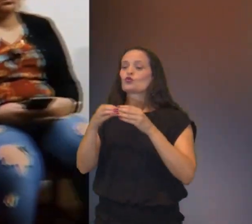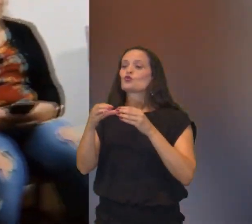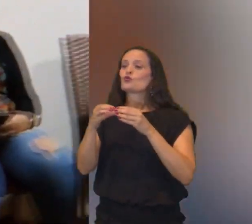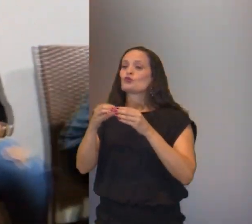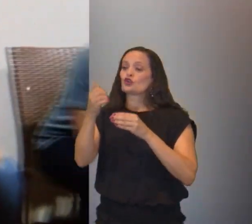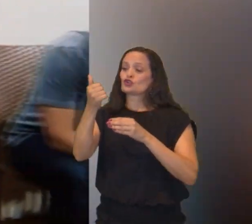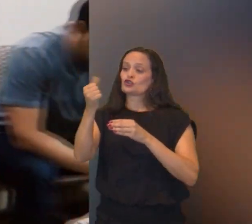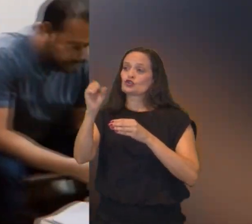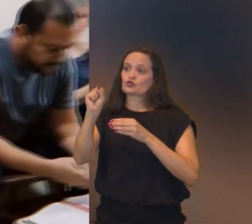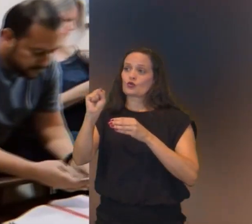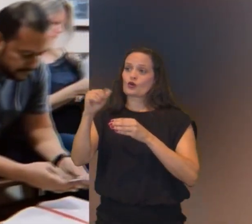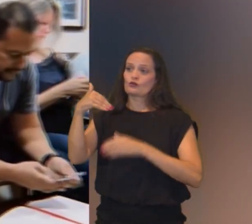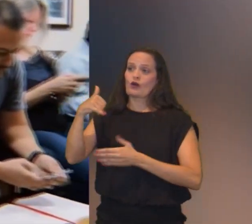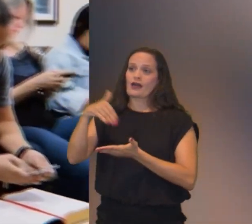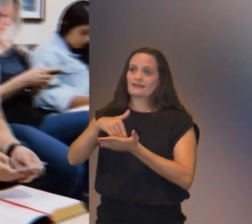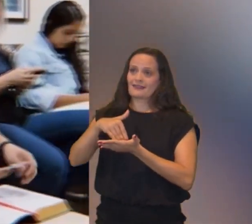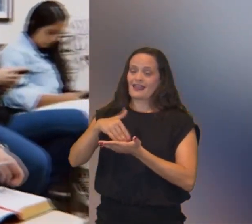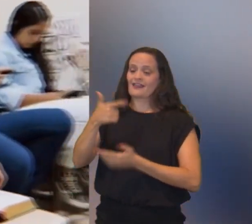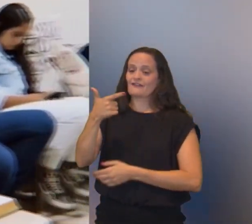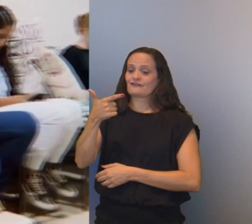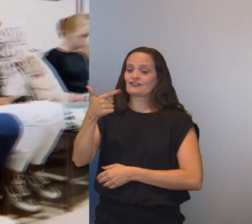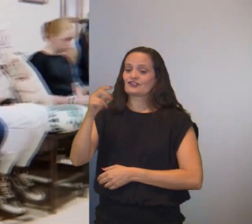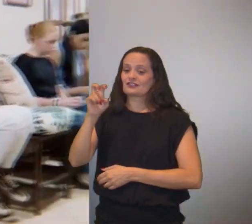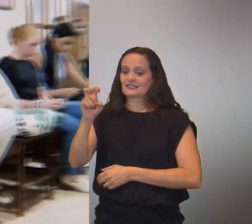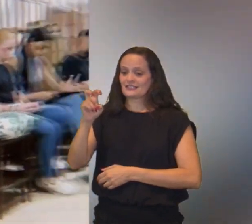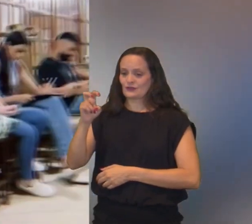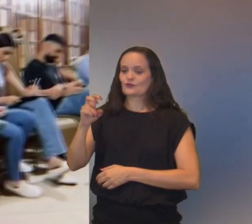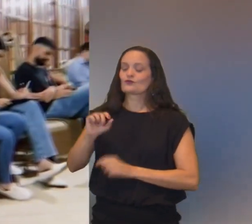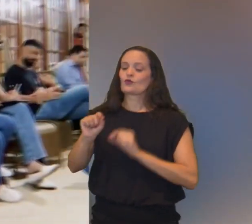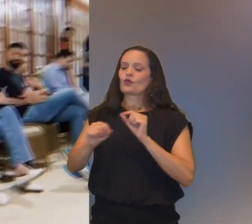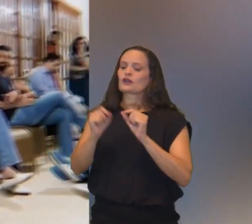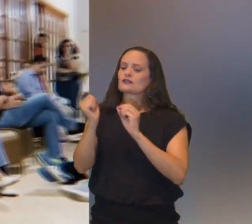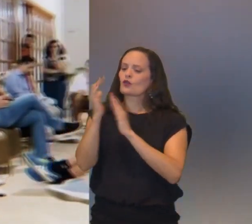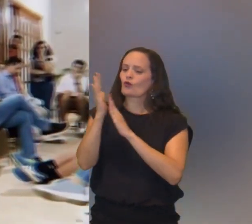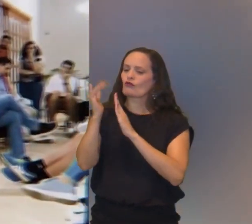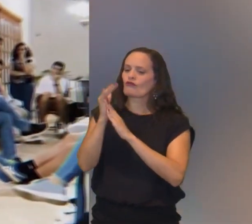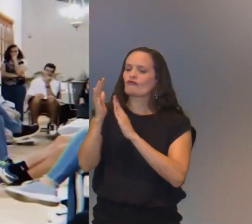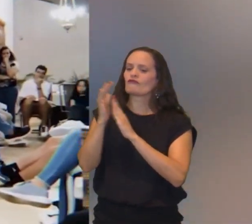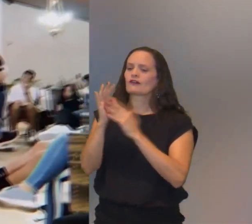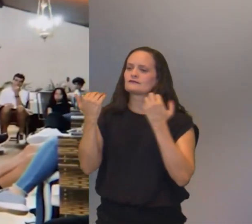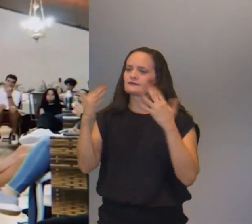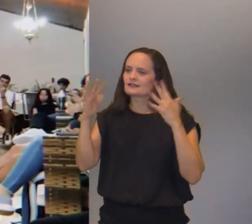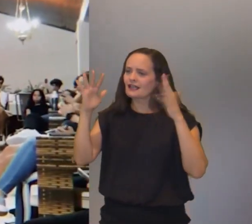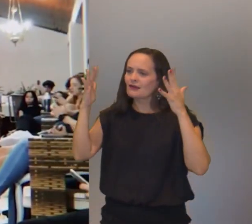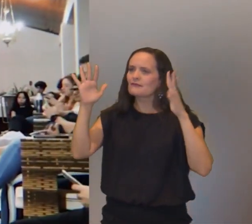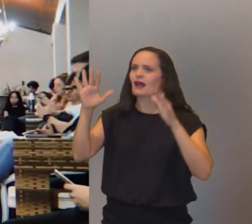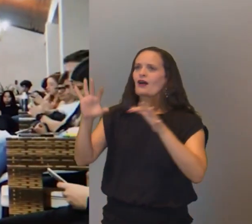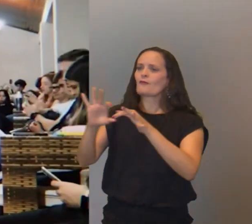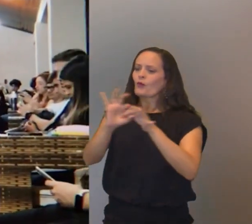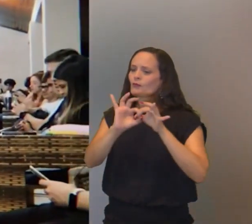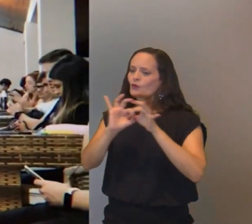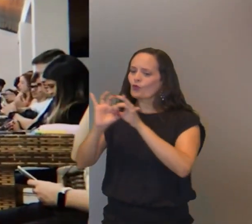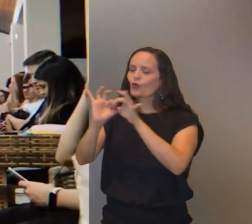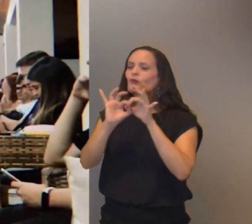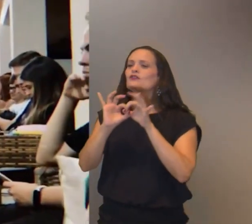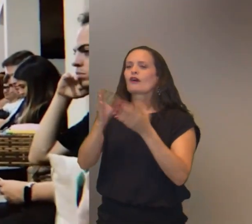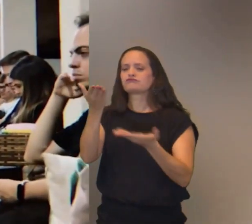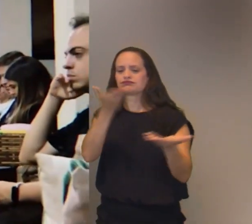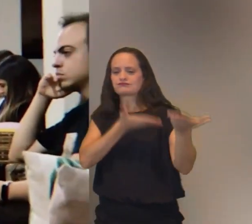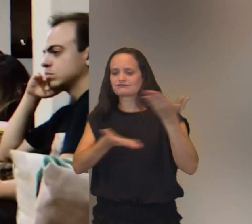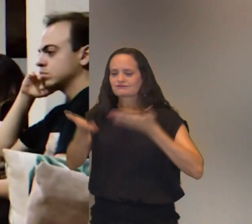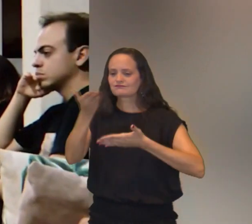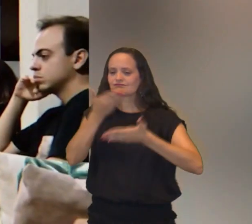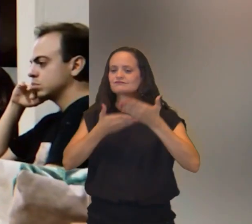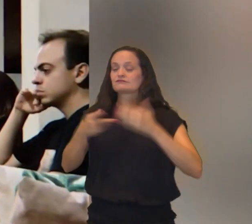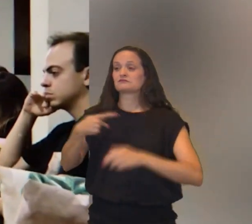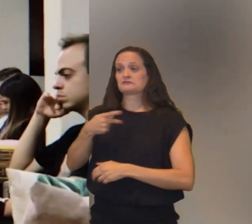Na oportunidade, os jovens puderam estudar a palavra, louvar e aproveitaram momentos de comunhão e confraternização.